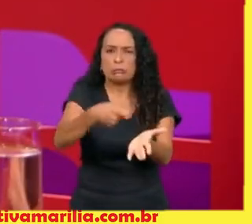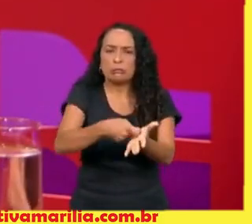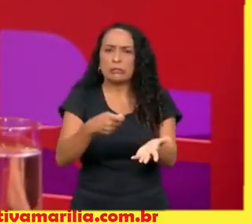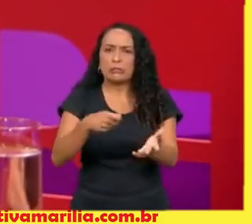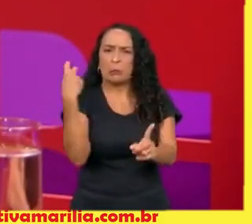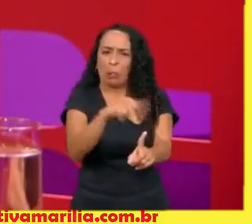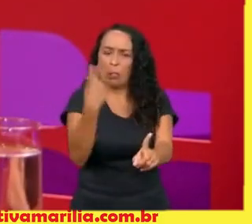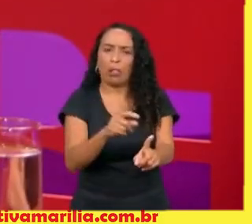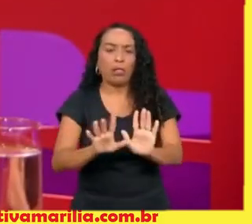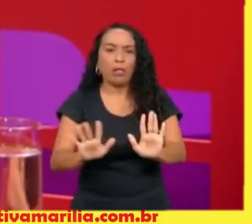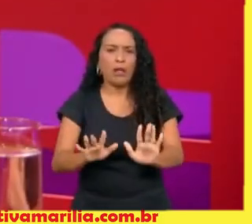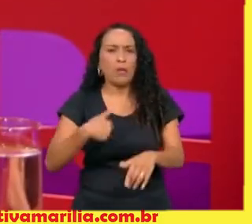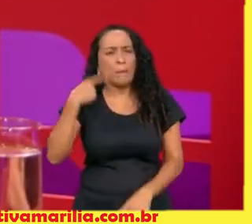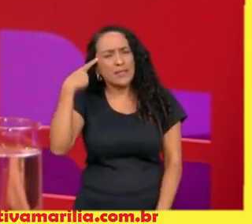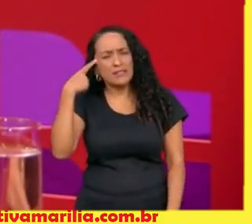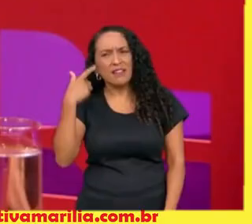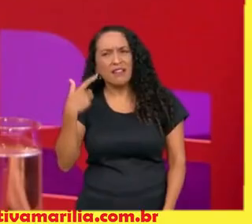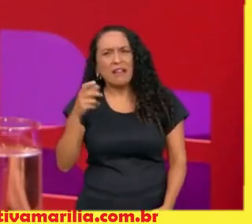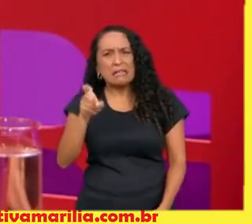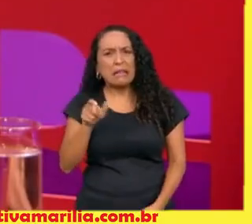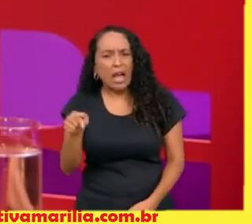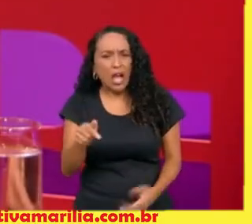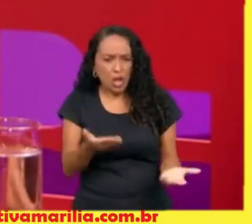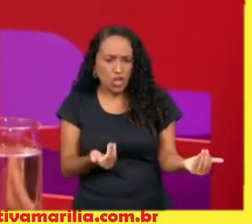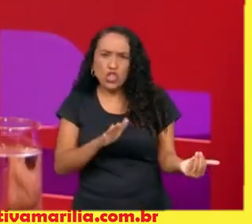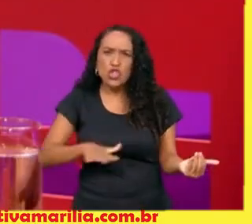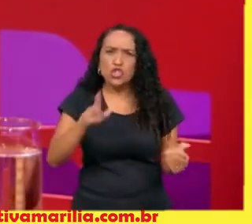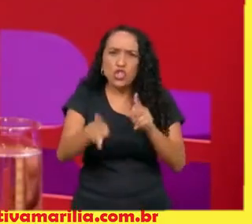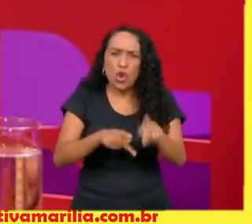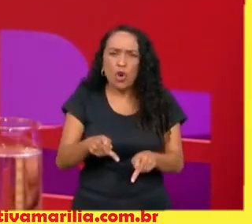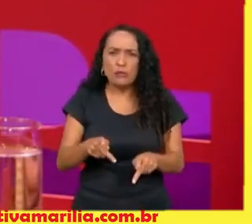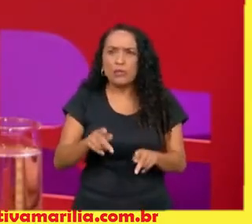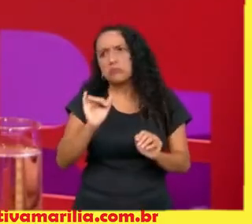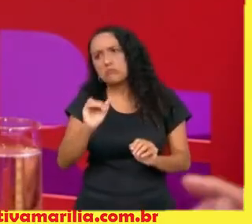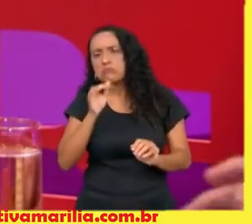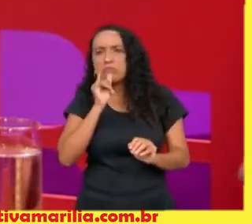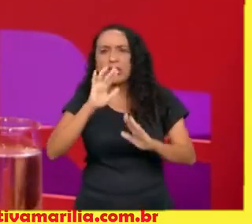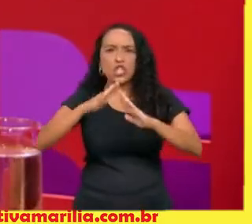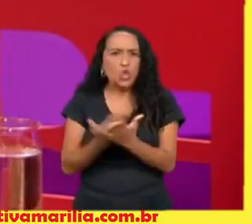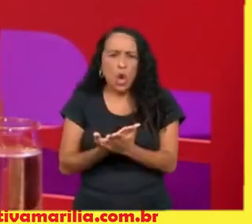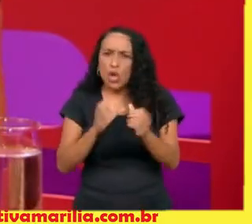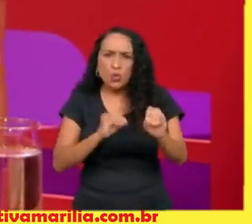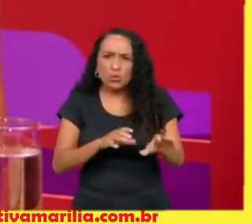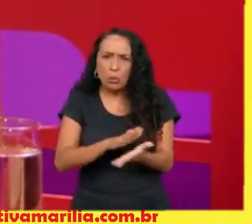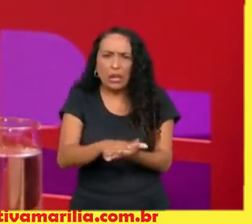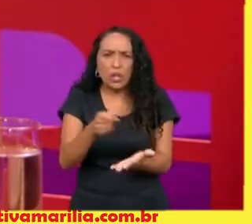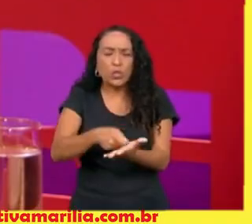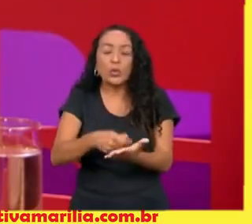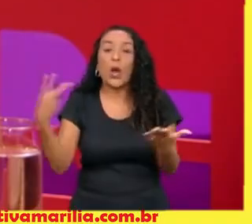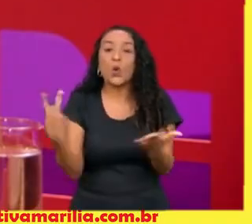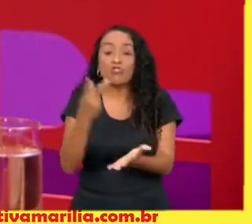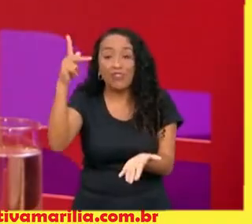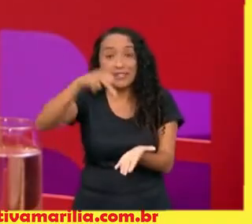fico pensando se as pessoas mais jovens, e muitas escolas não ensinaram, não era obrigatório, eu acho, ensinar o que aconteceu na